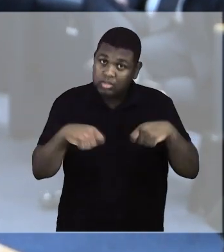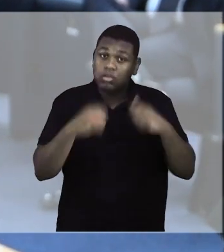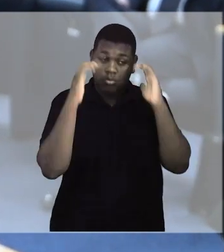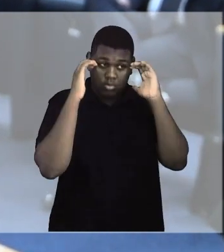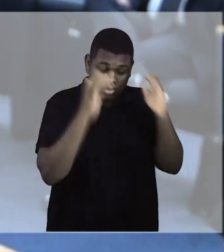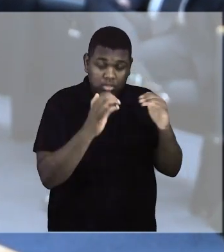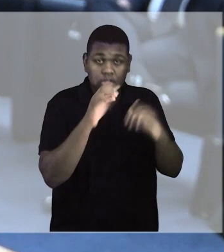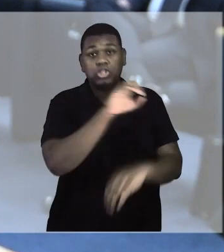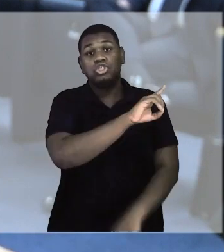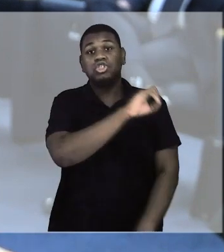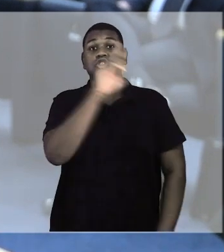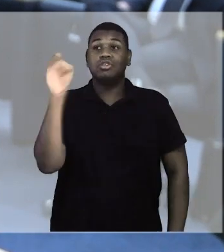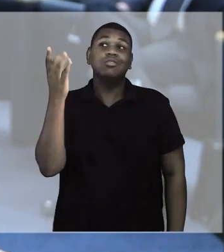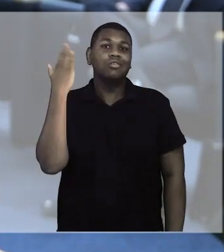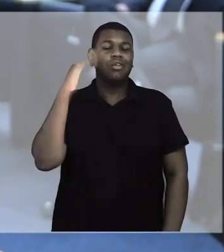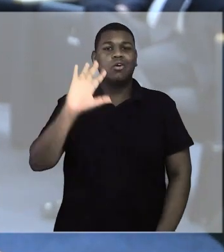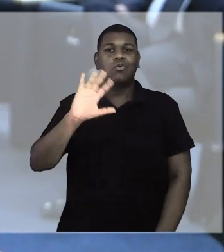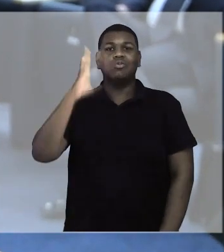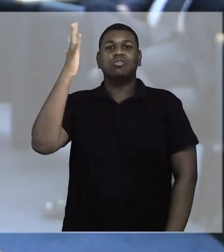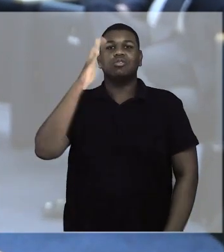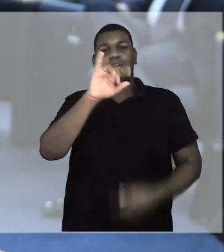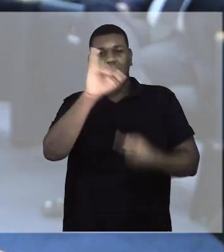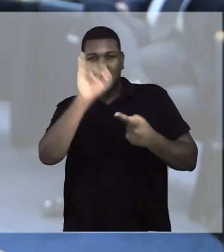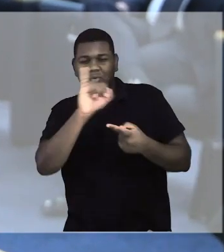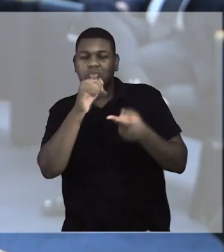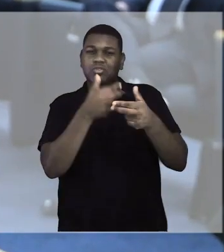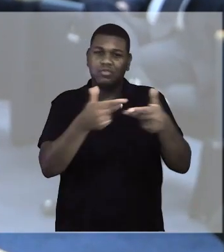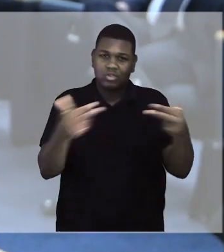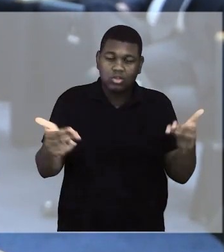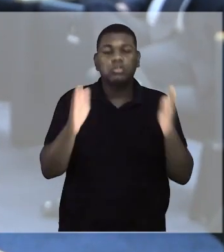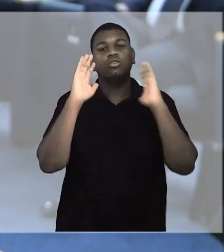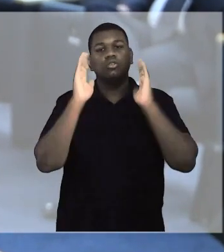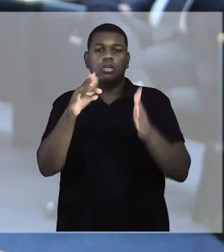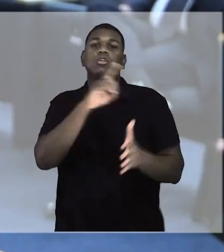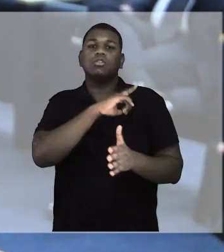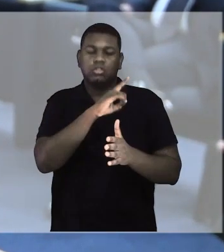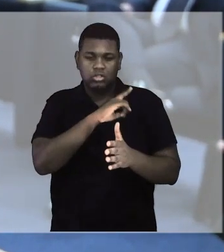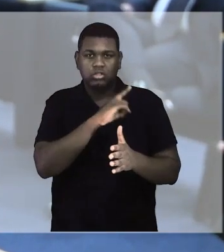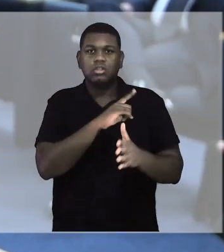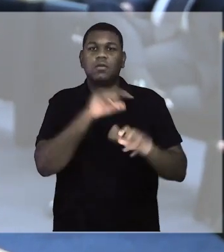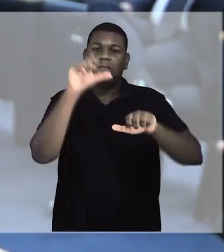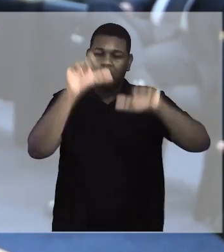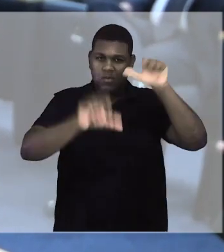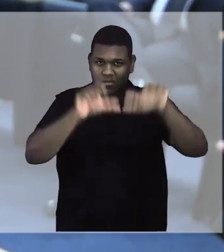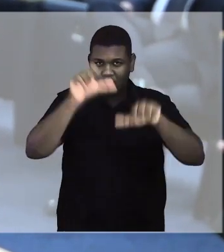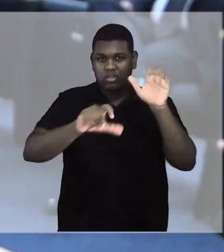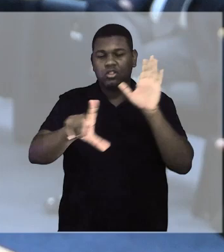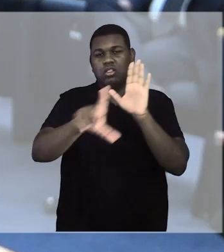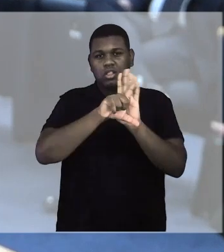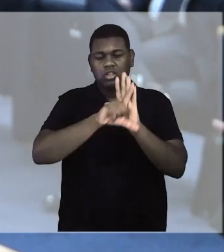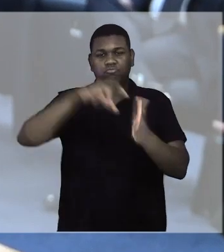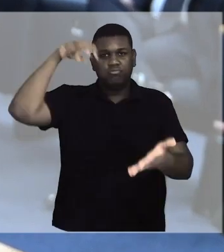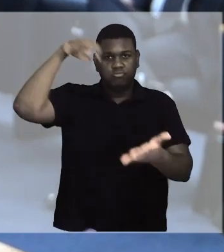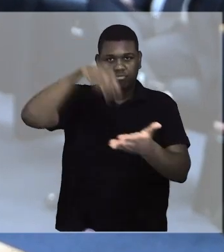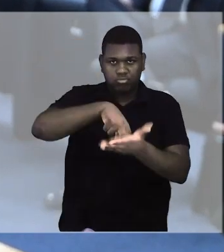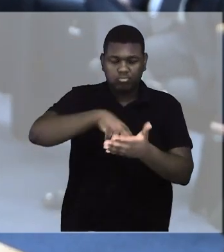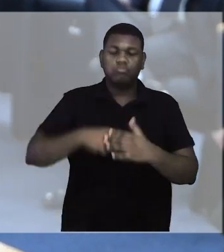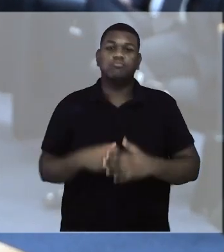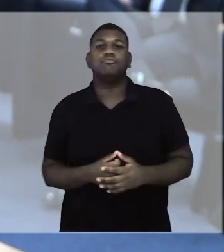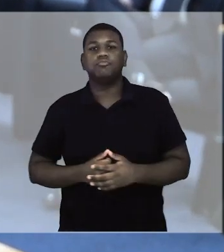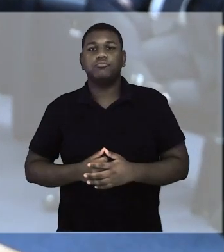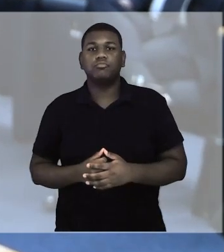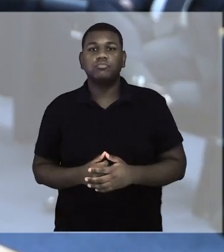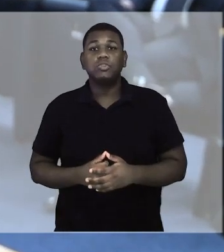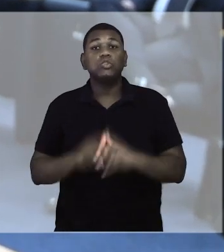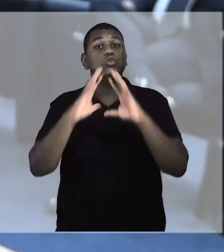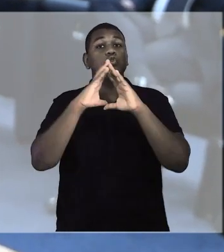denúncia. Pretende a acusação, no entanto, seja considerada a data da constituição definitiva do crédito tributário ocorrida quando já em